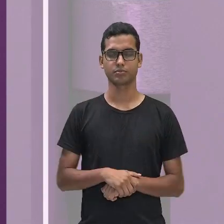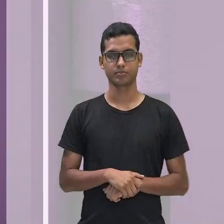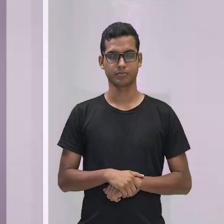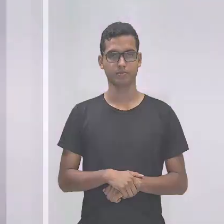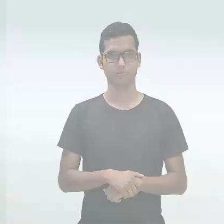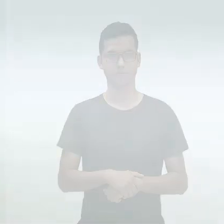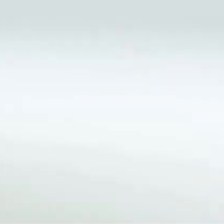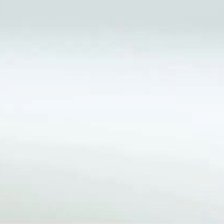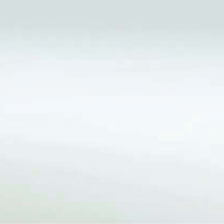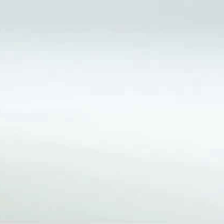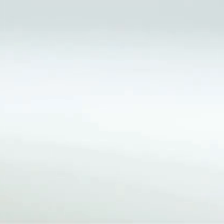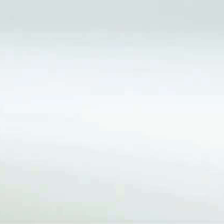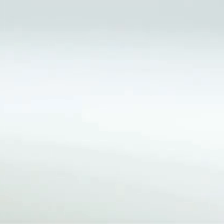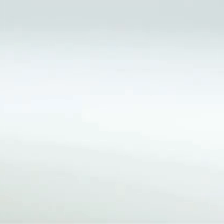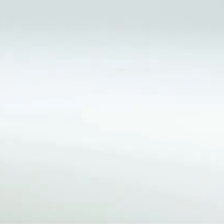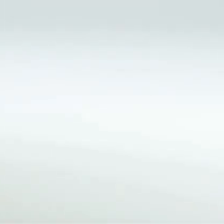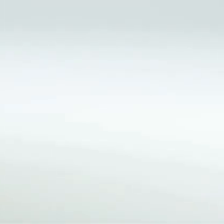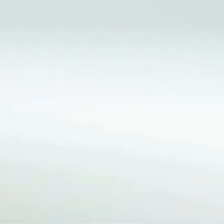aula.